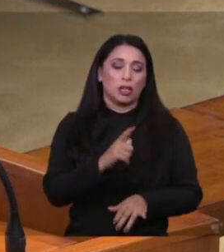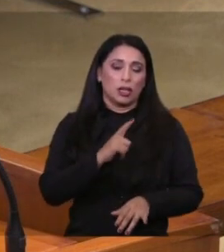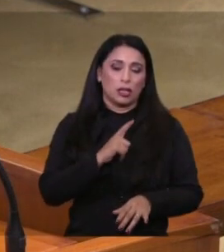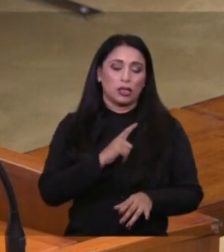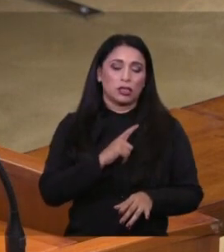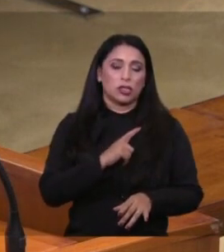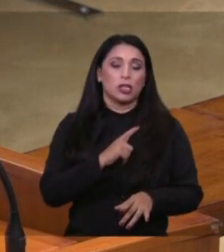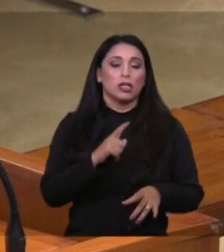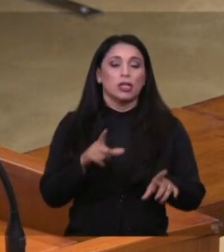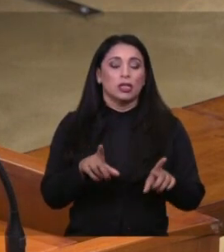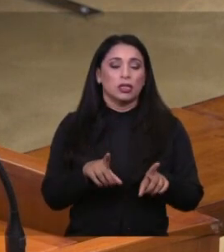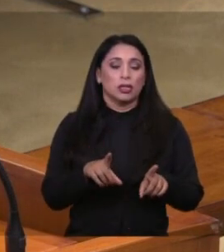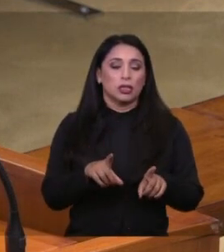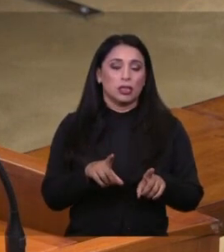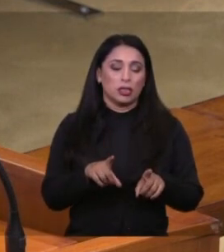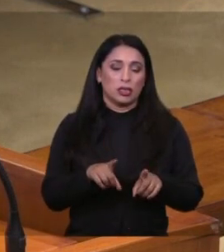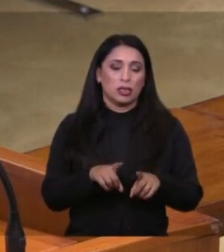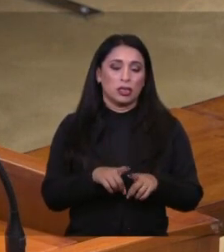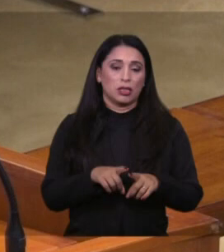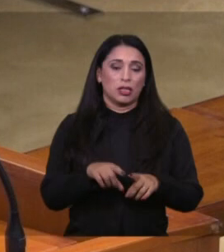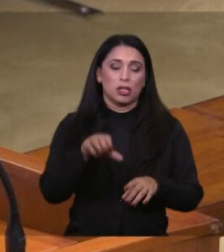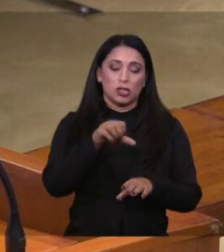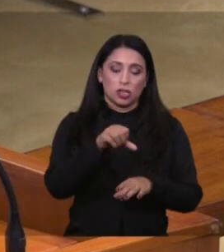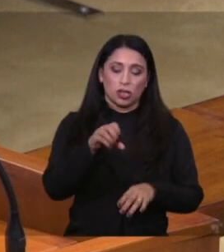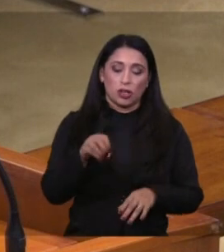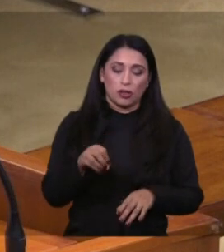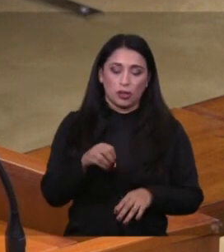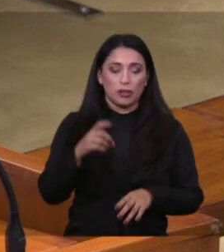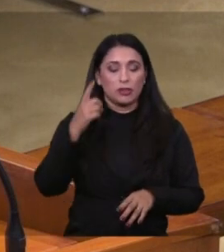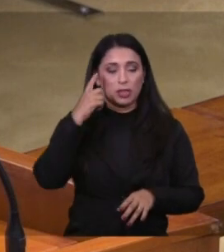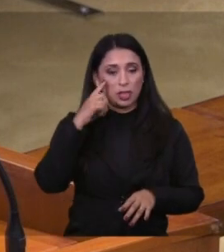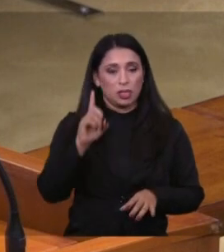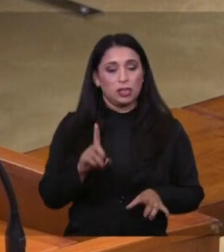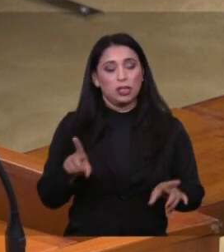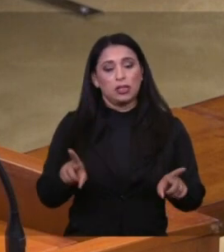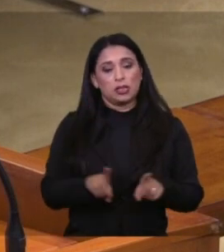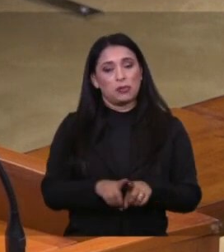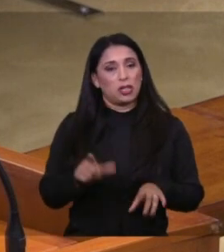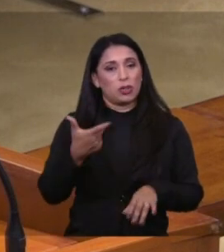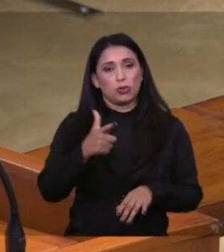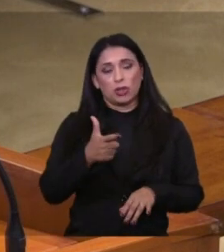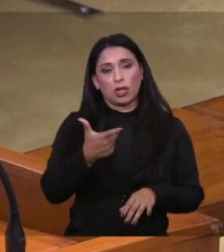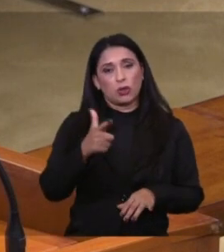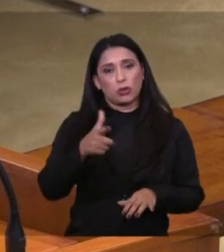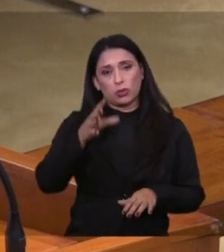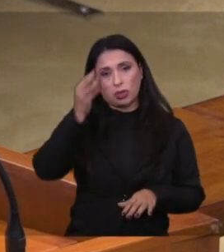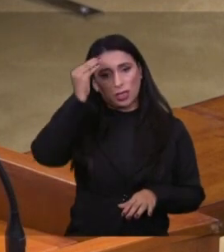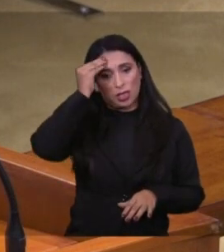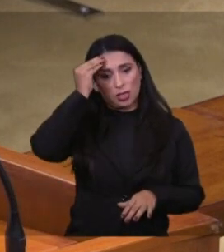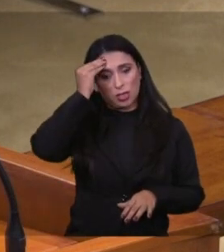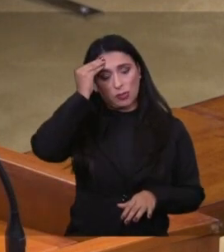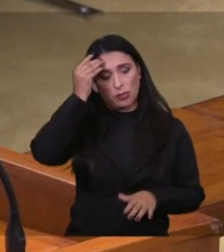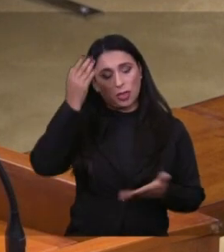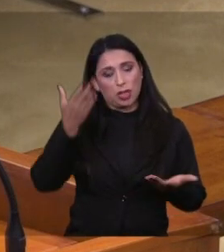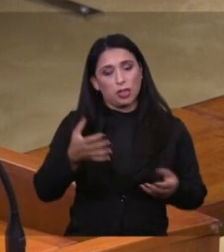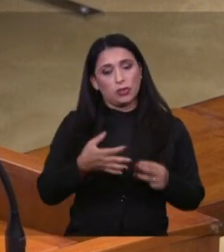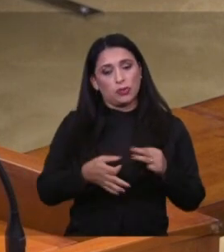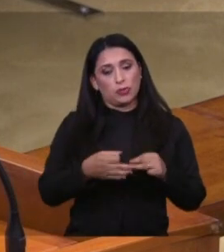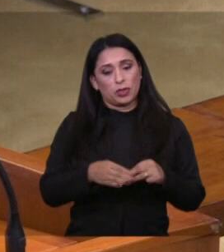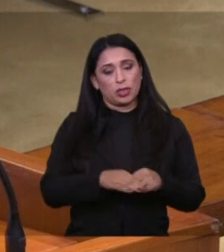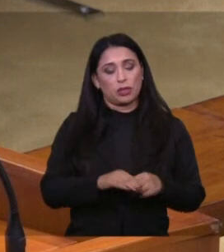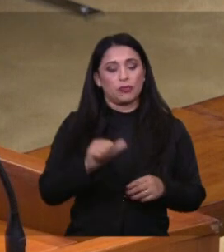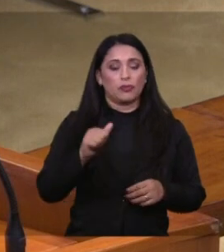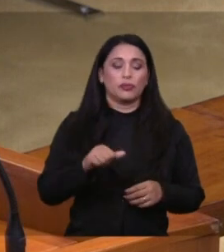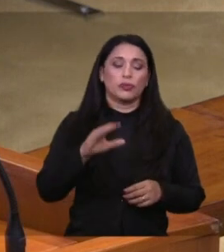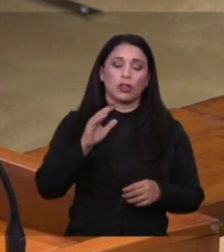e da anterioridade nonagesimal. Não há espaço para outra interpretação, excelências. E é isso que a Confederação Nacional